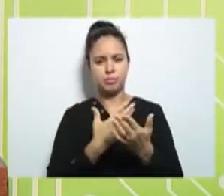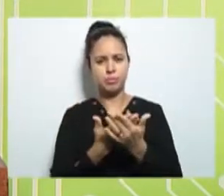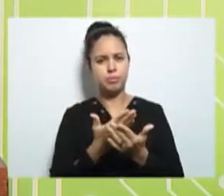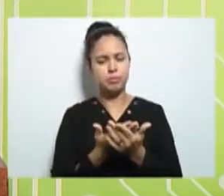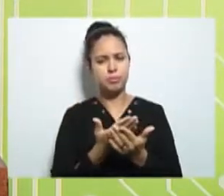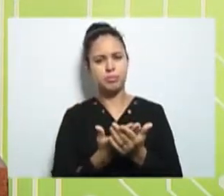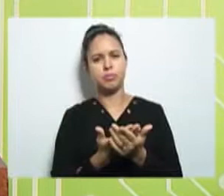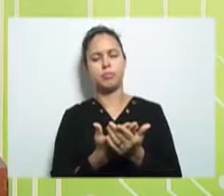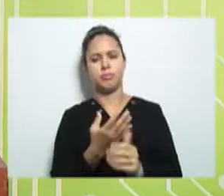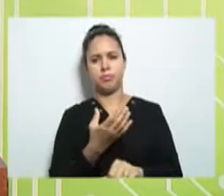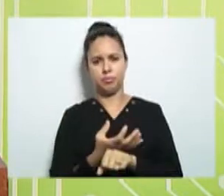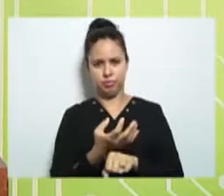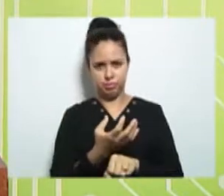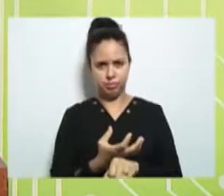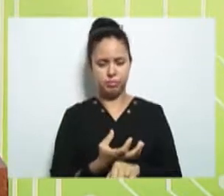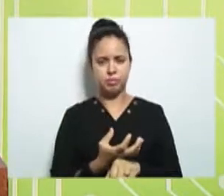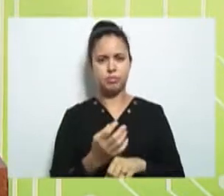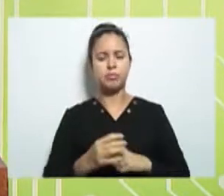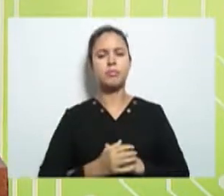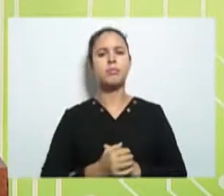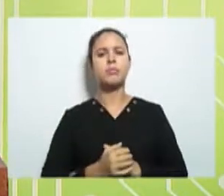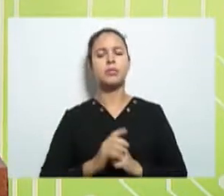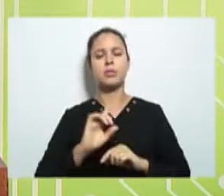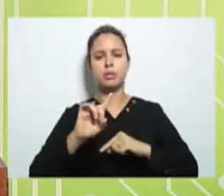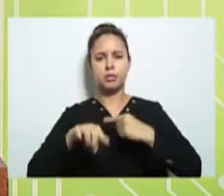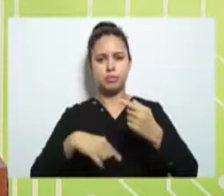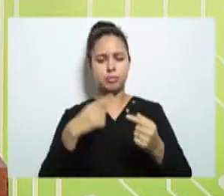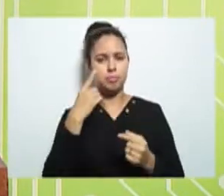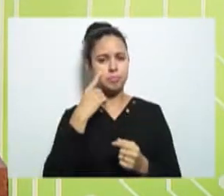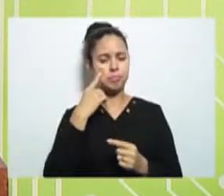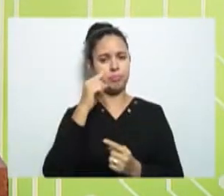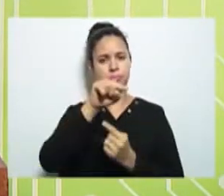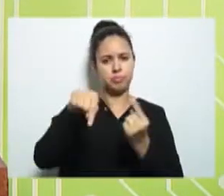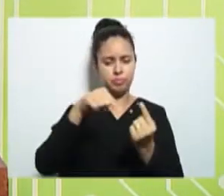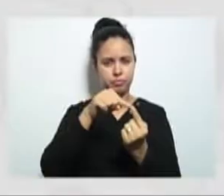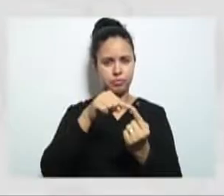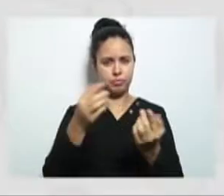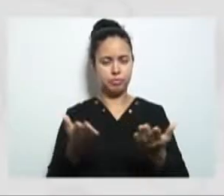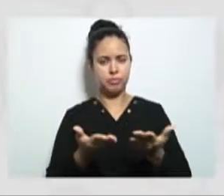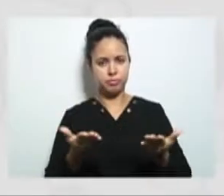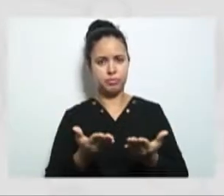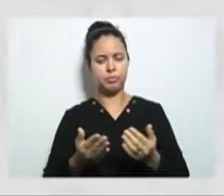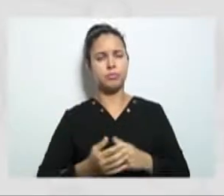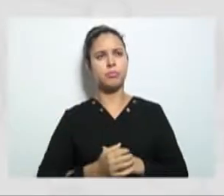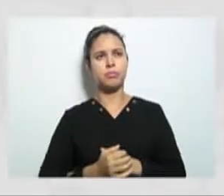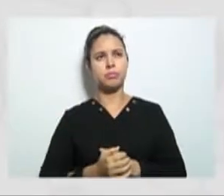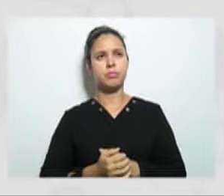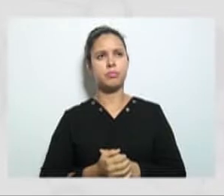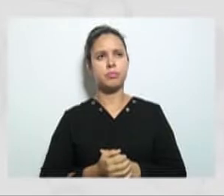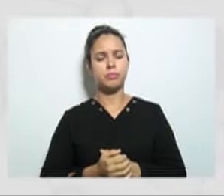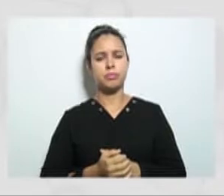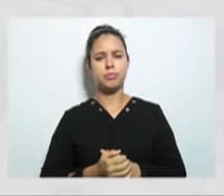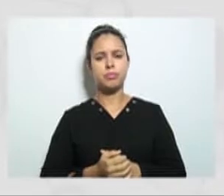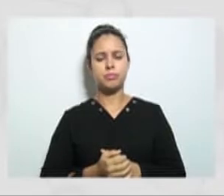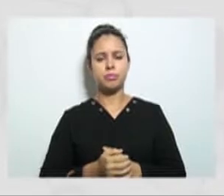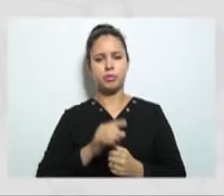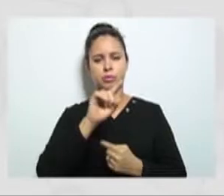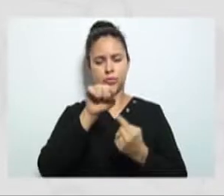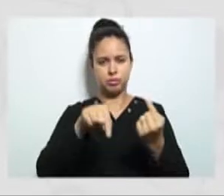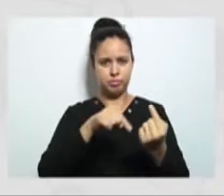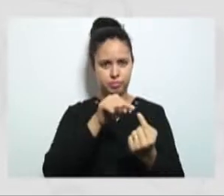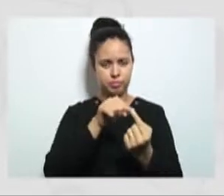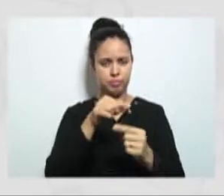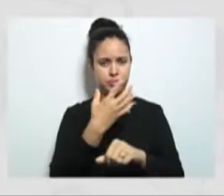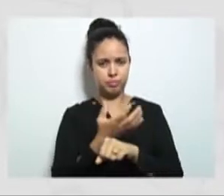disciplina. Depois eu vou apresentar aqui para vocês o conteúdo e o objetivo da aula de hoje, tá bom, gente? Então bora ver aqui em relação aos objetivos da